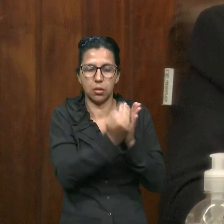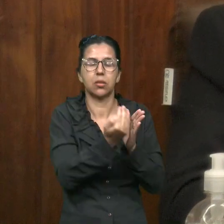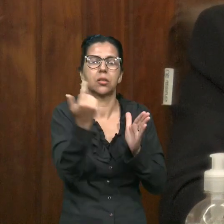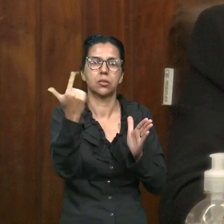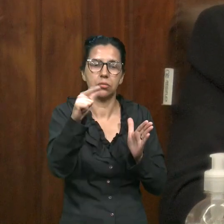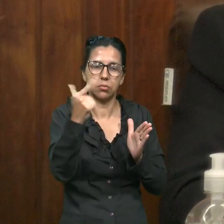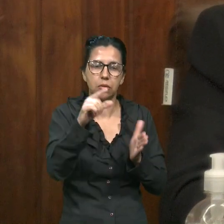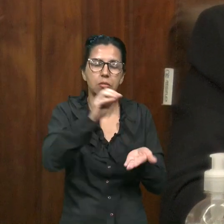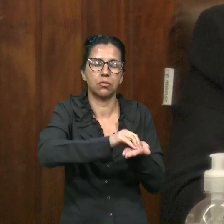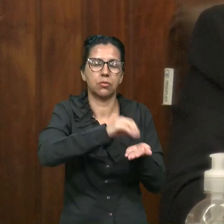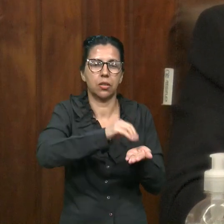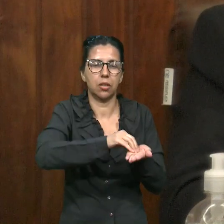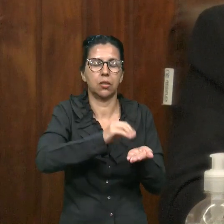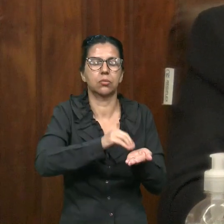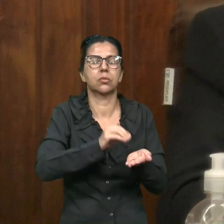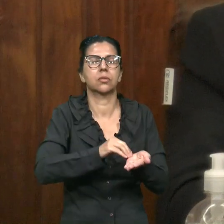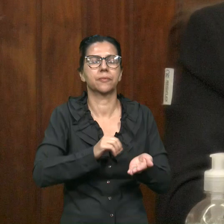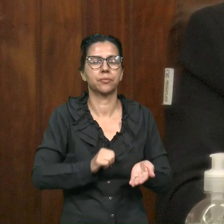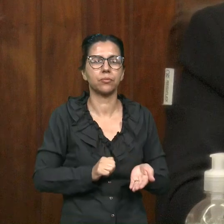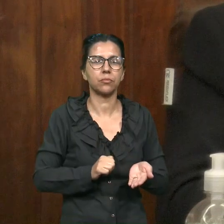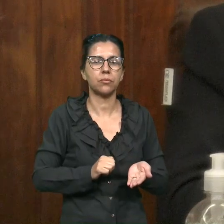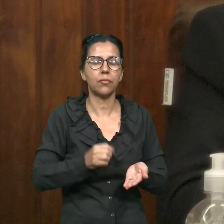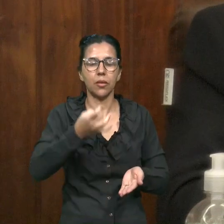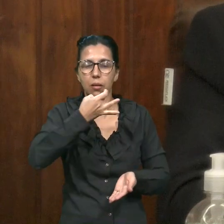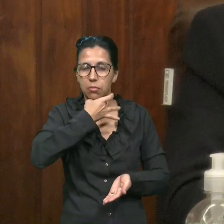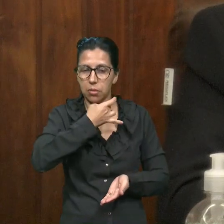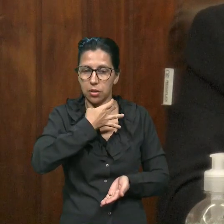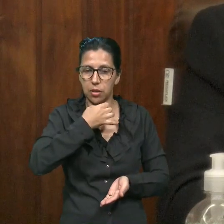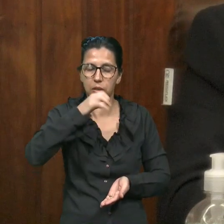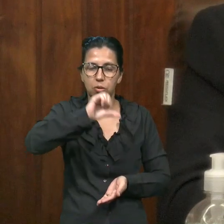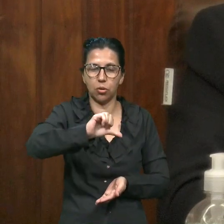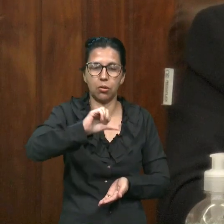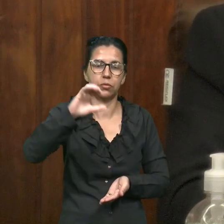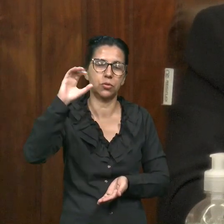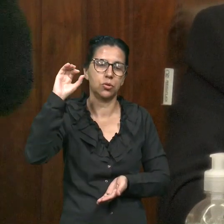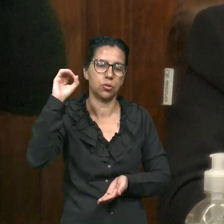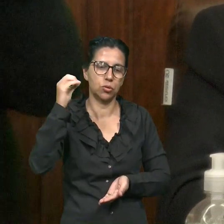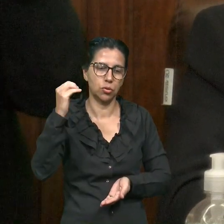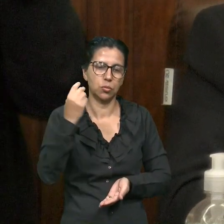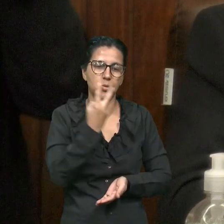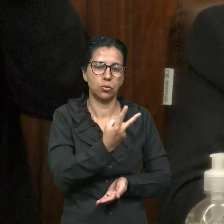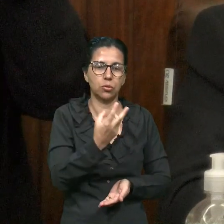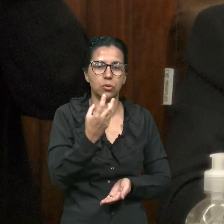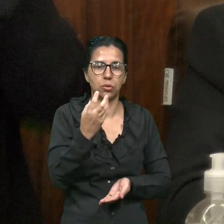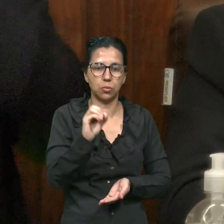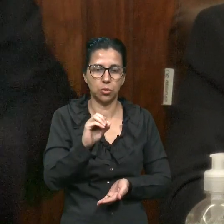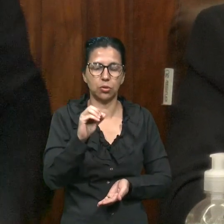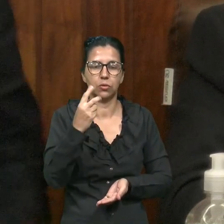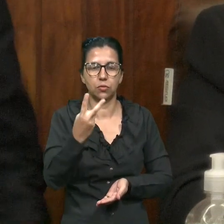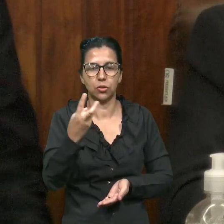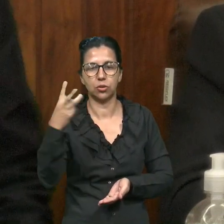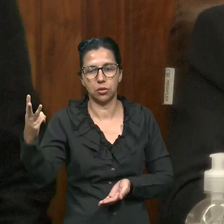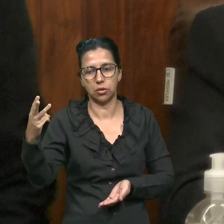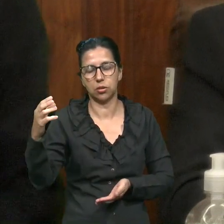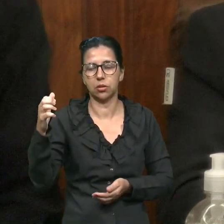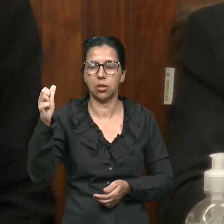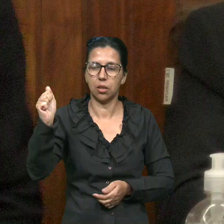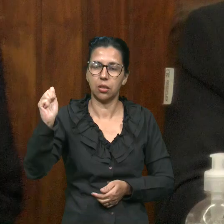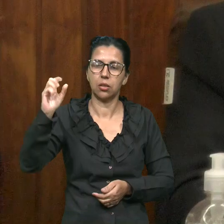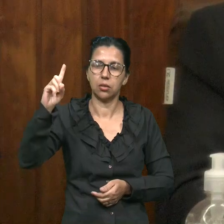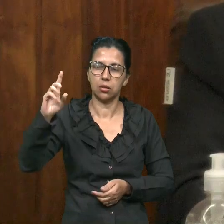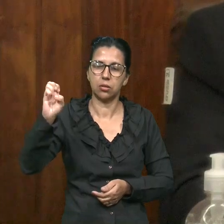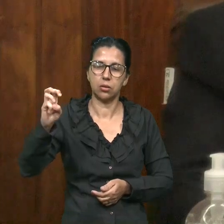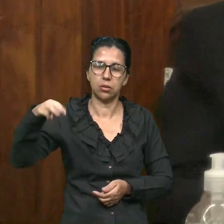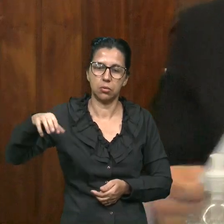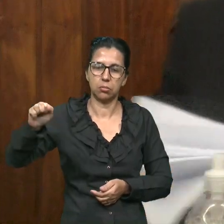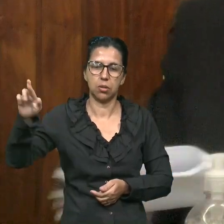cada setor fiscalizador mencionado. Marília, 9 de outubro de 2023, Ademar Aparecido de